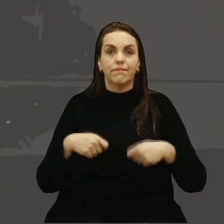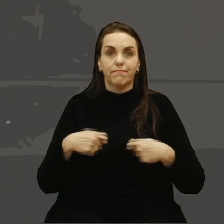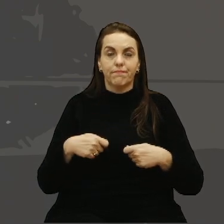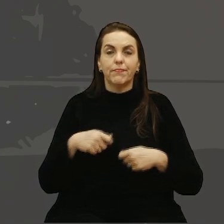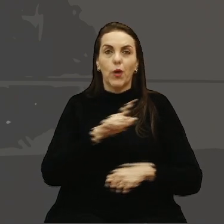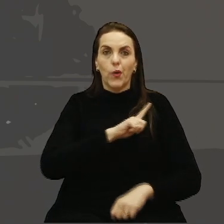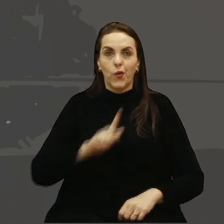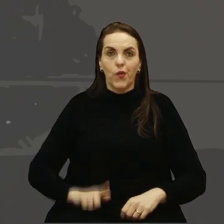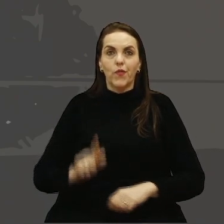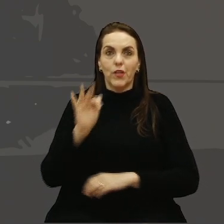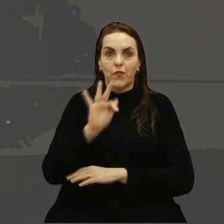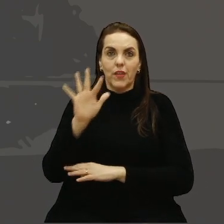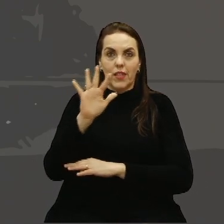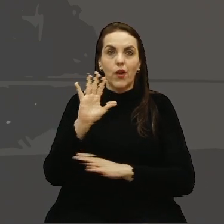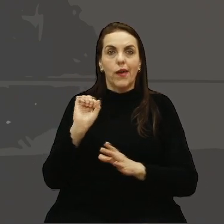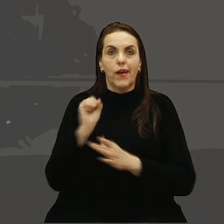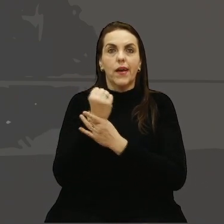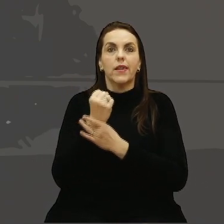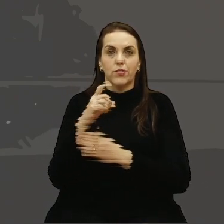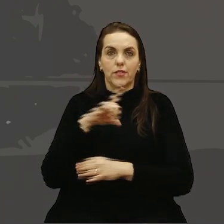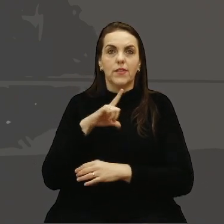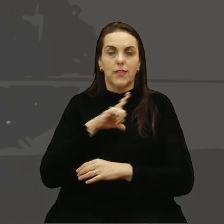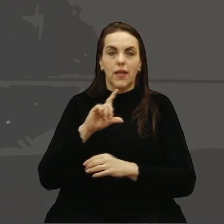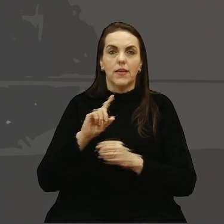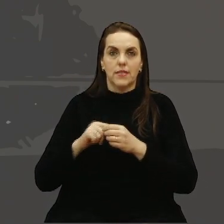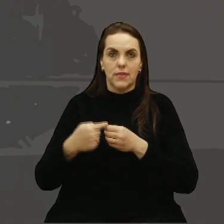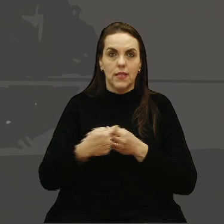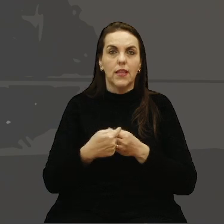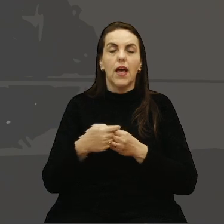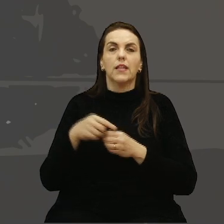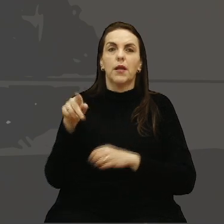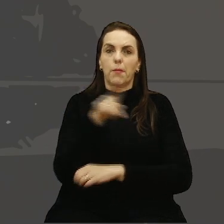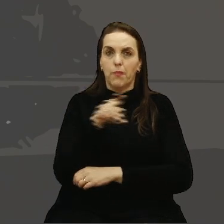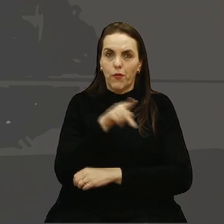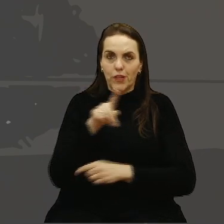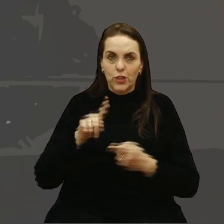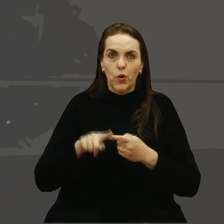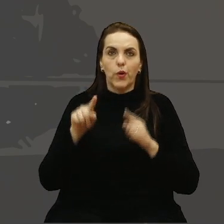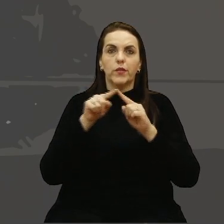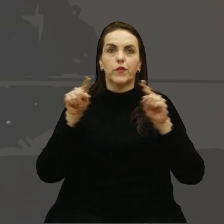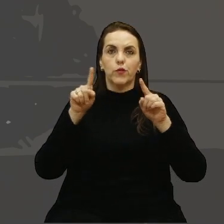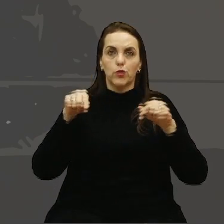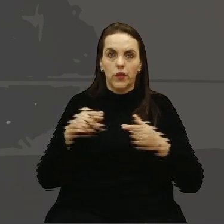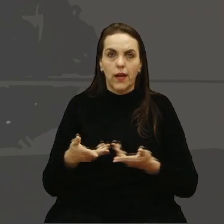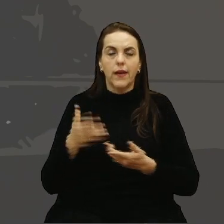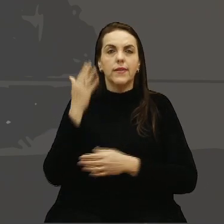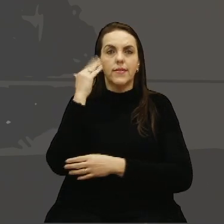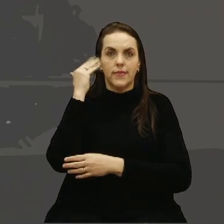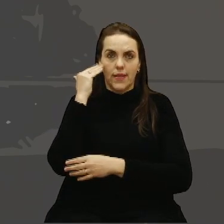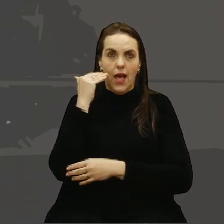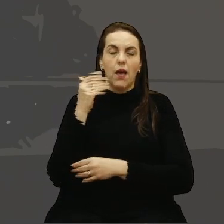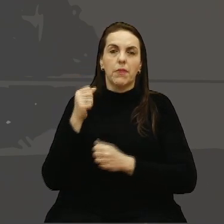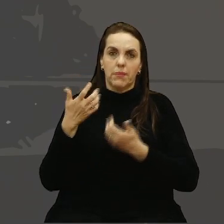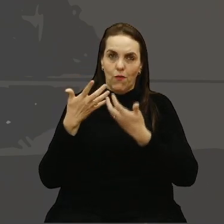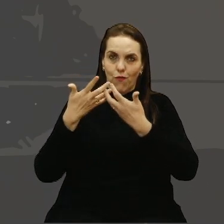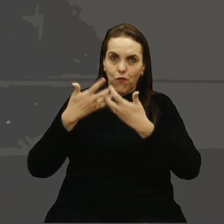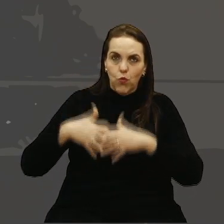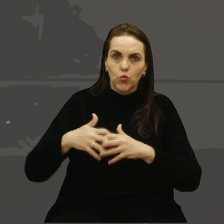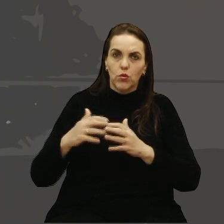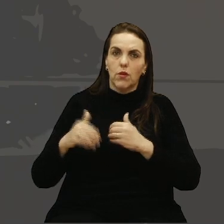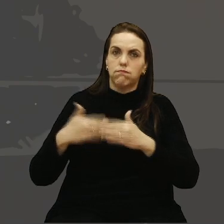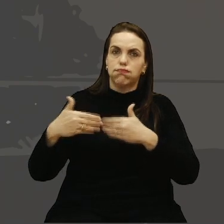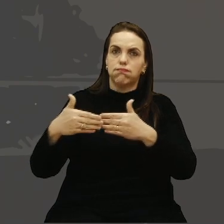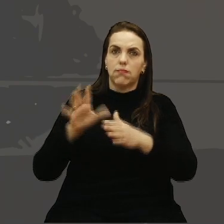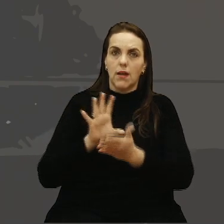governo federal está garantindo que vai ter na cidade, docentes, os funcionários, porque nós sabemos que para botar em funcionamento um campus